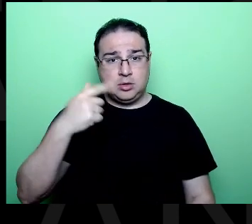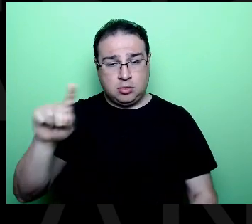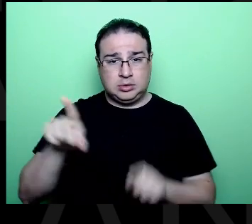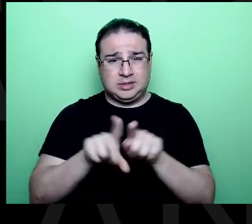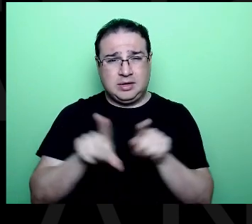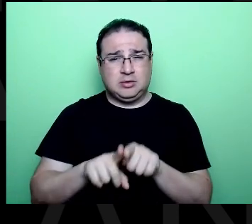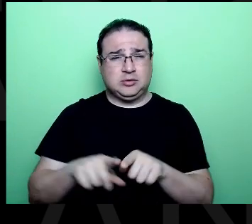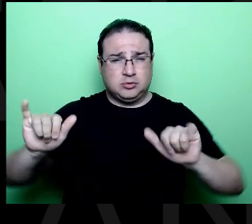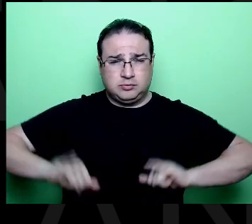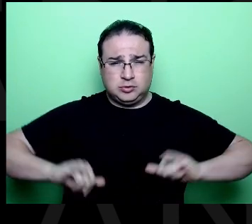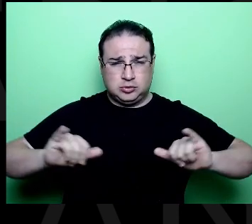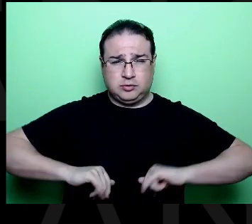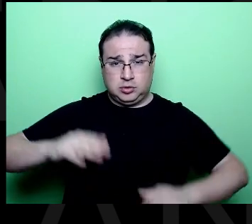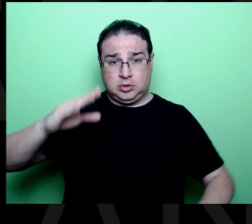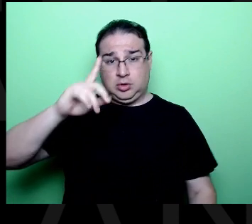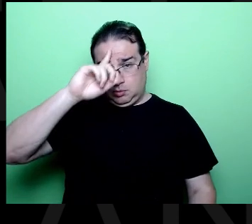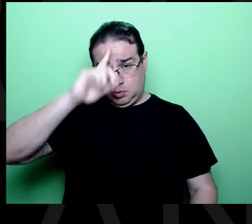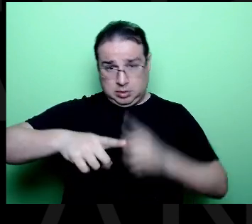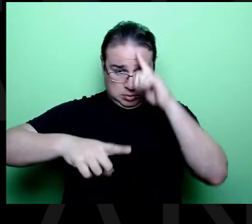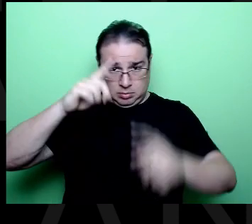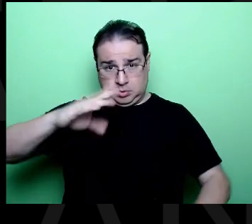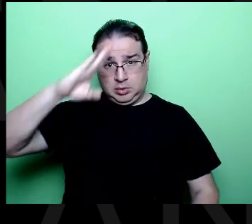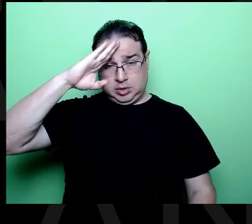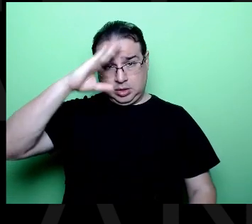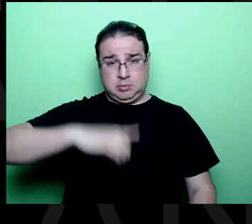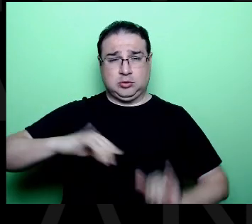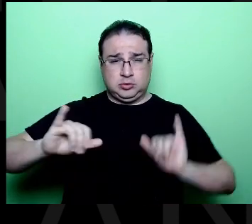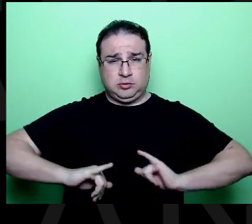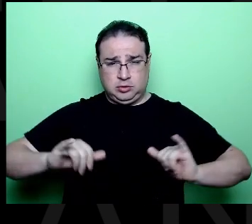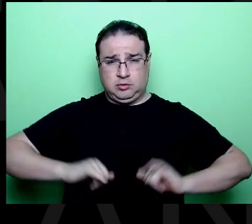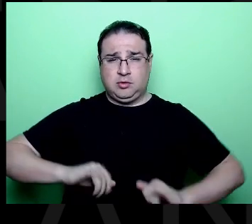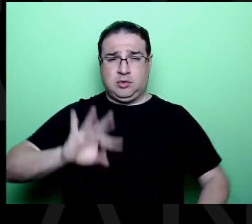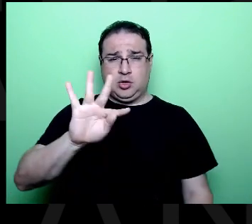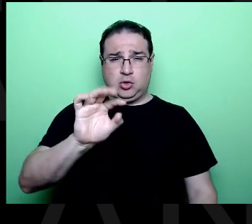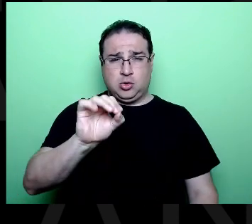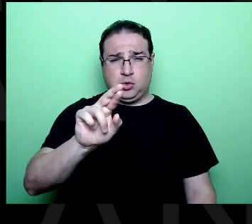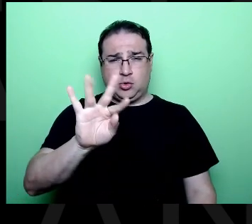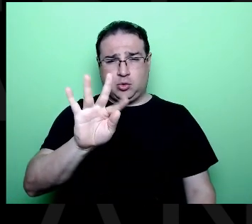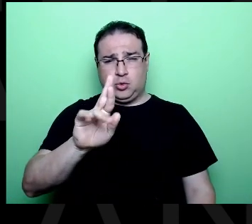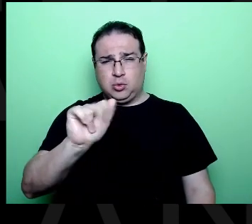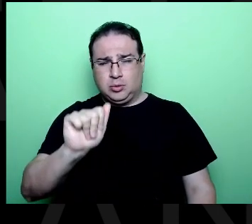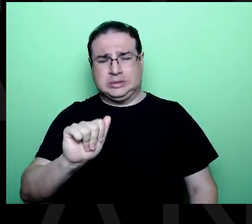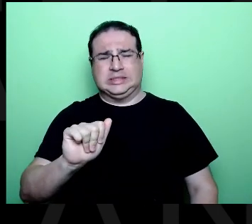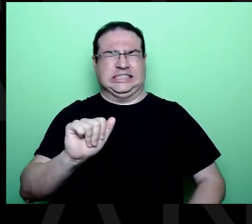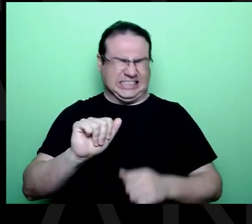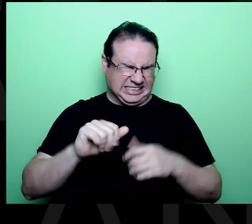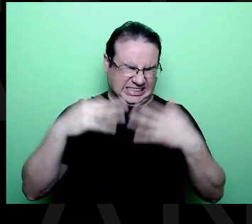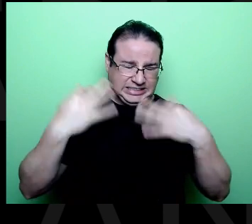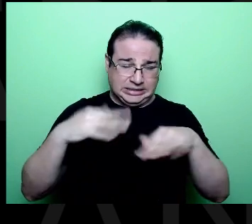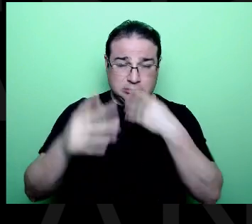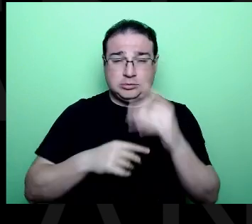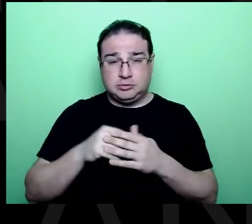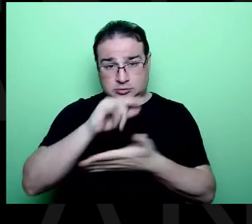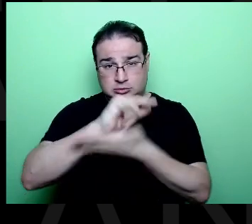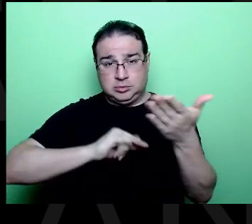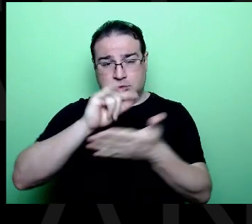ações armadas contra a ditadura, foi preso, torturado barbaramente. Aí, conversando com ele, comecei a pegar os dados, né,